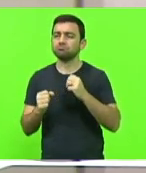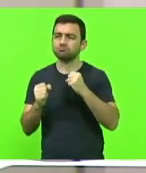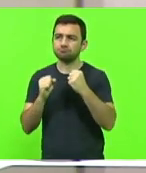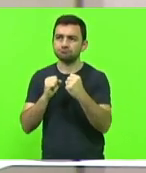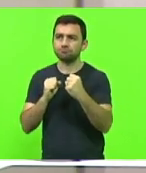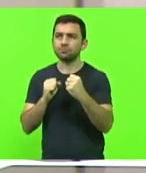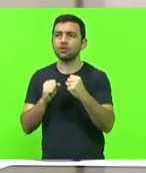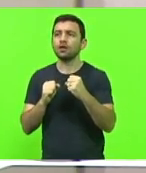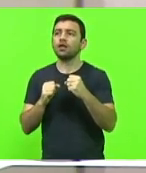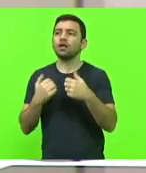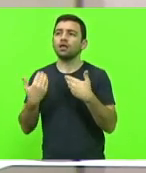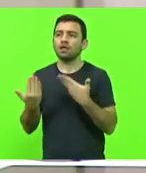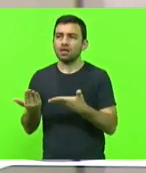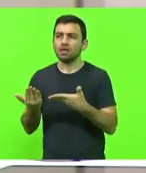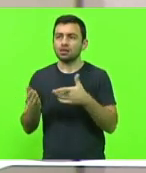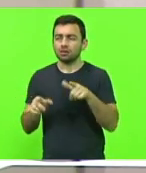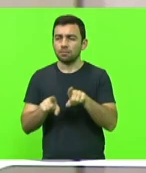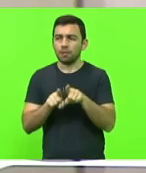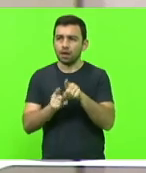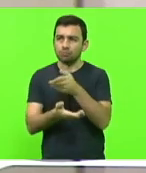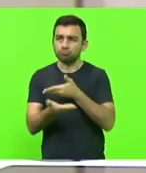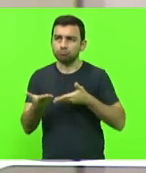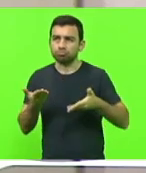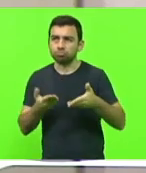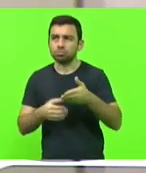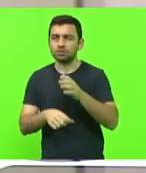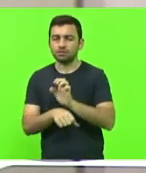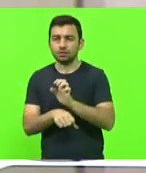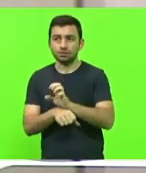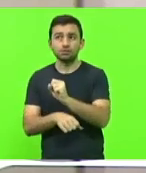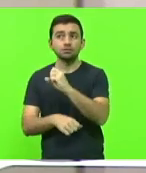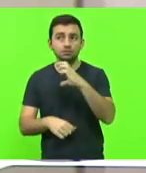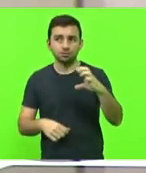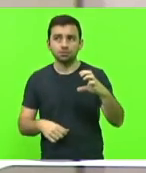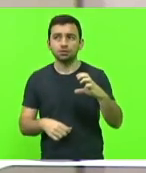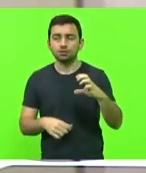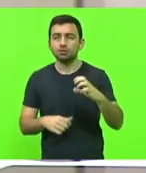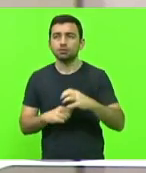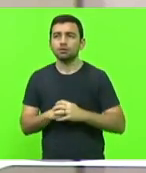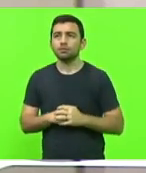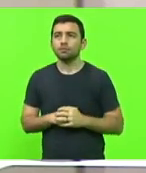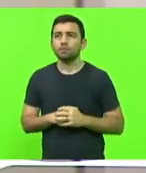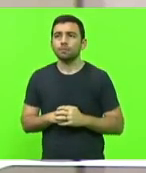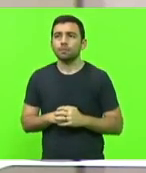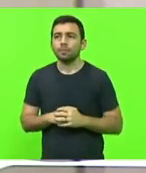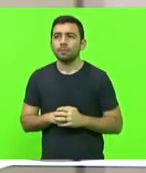compartilhar seu conhecimento em treinamentos do Estado de Santa Catarina. Em discussão?